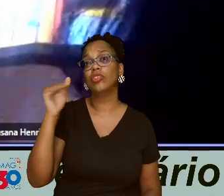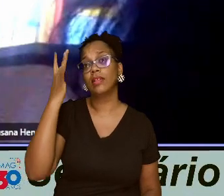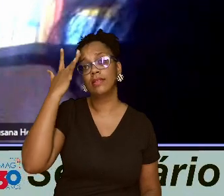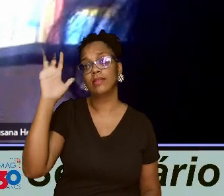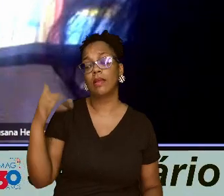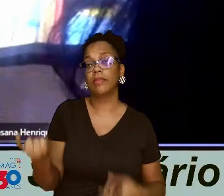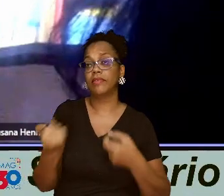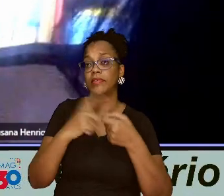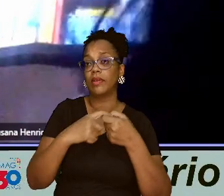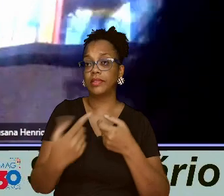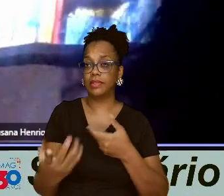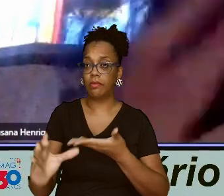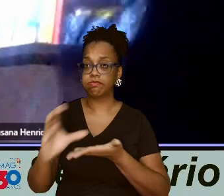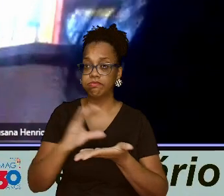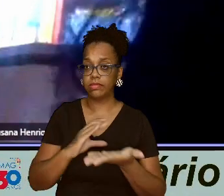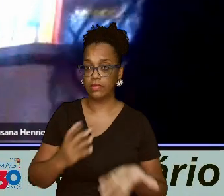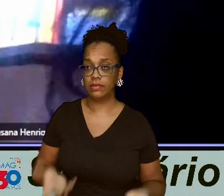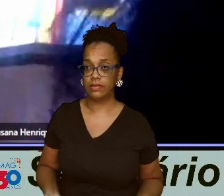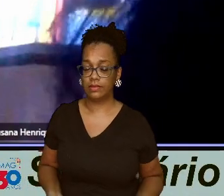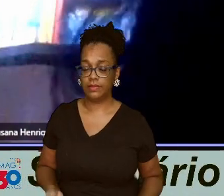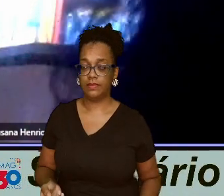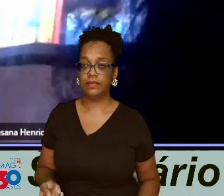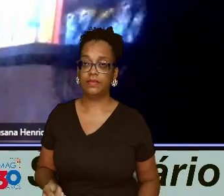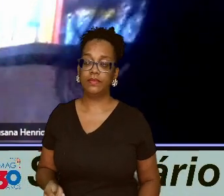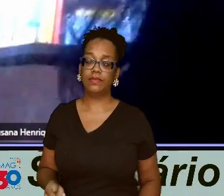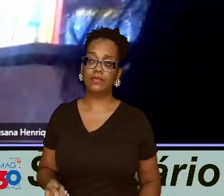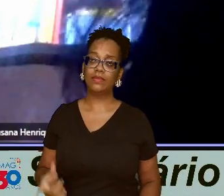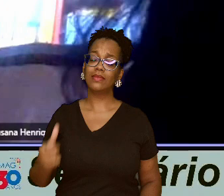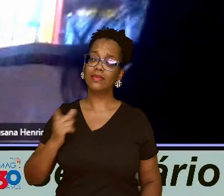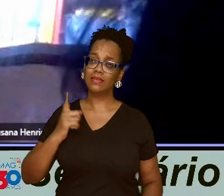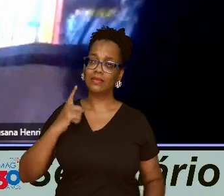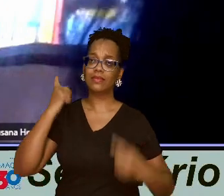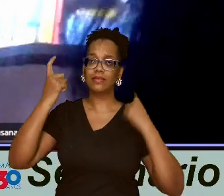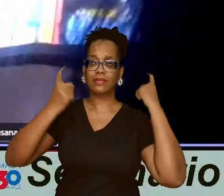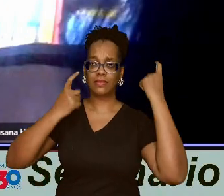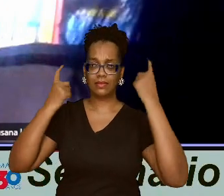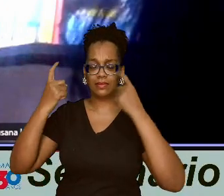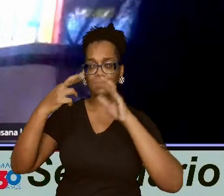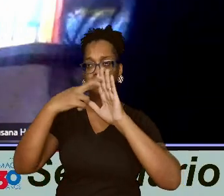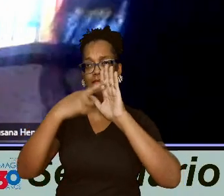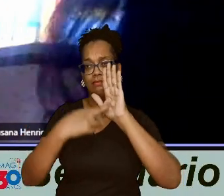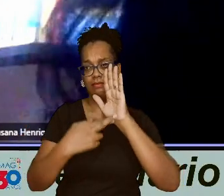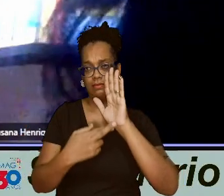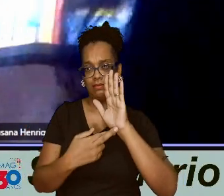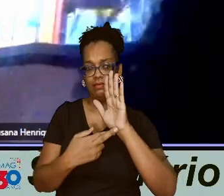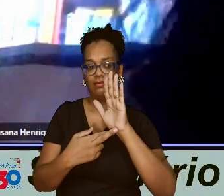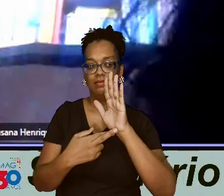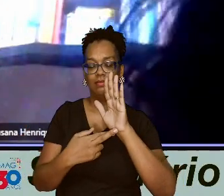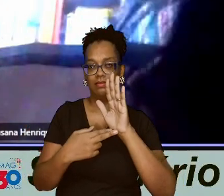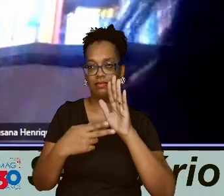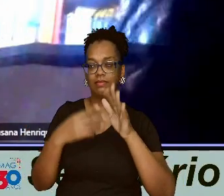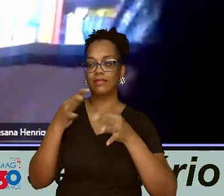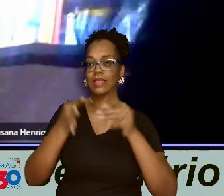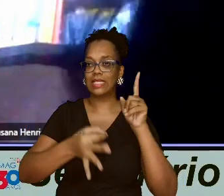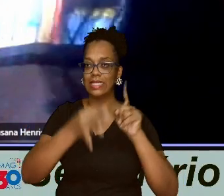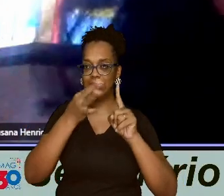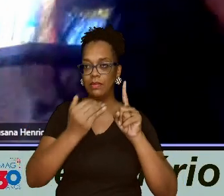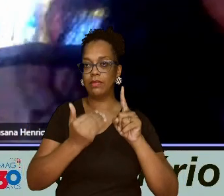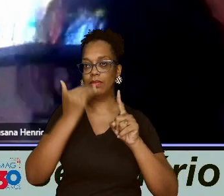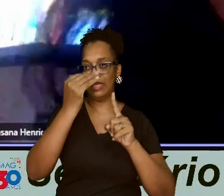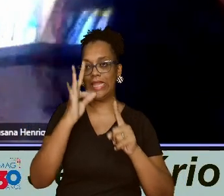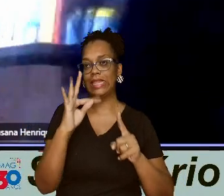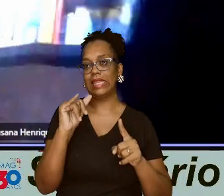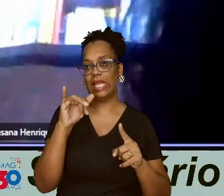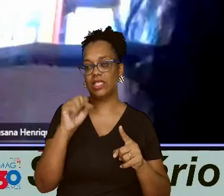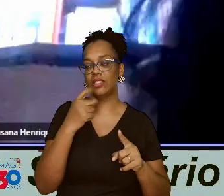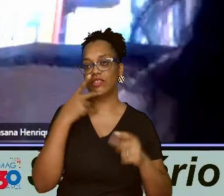crédito. Tenho todas as preocupações de ordem normativa que a Dorota traz, acho muito complicado essa coisa de aplicar